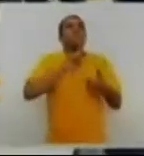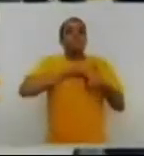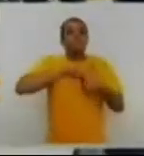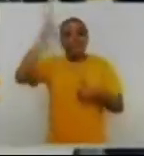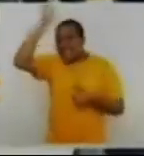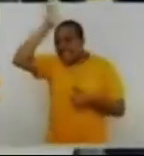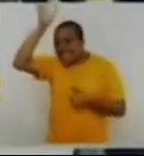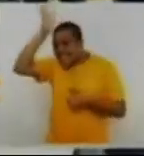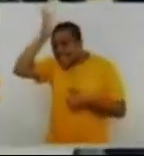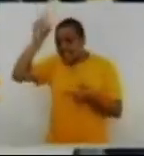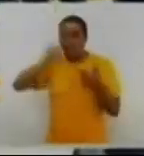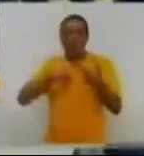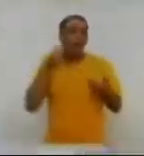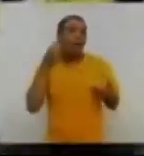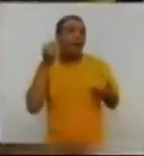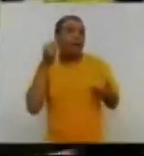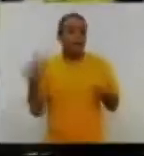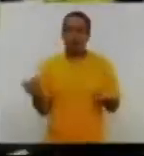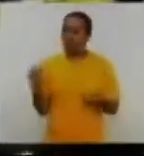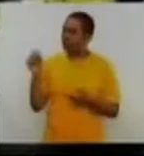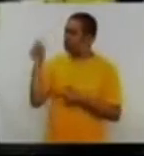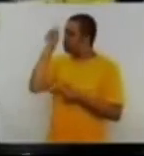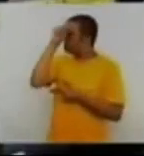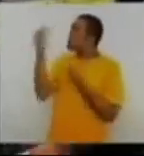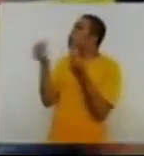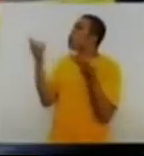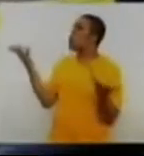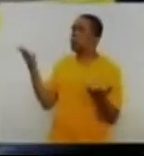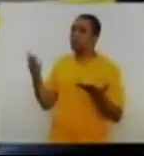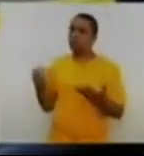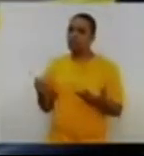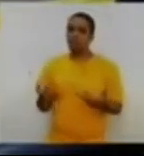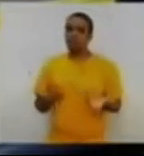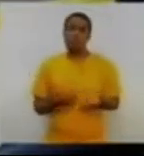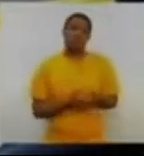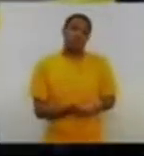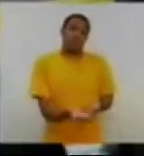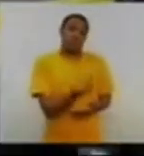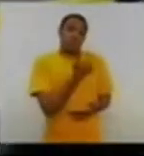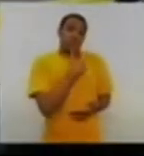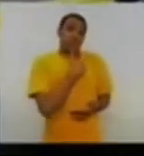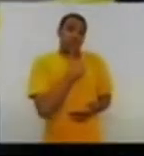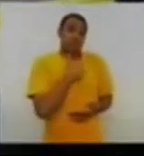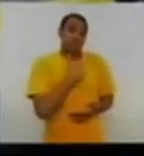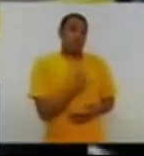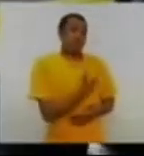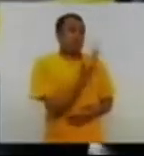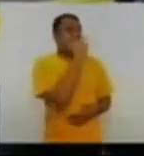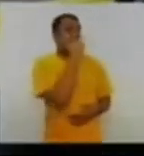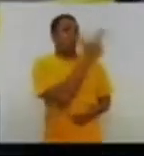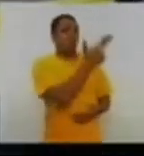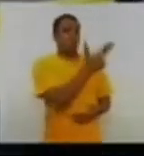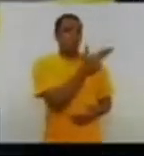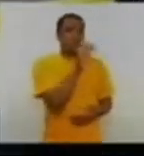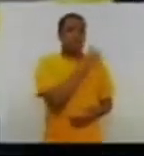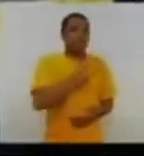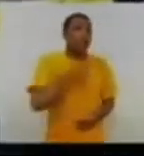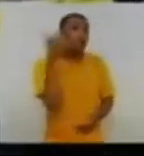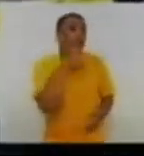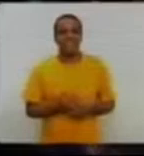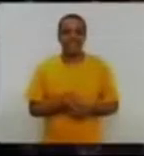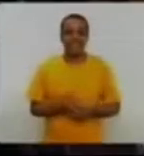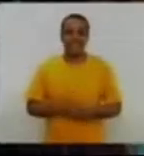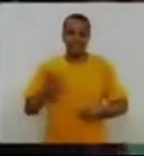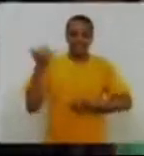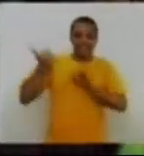o Cebolinha e o Cascão. Se tiver alguma dificuldade, como é que faz? Eu dou, eu acho. Se eu conseguir